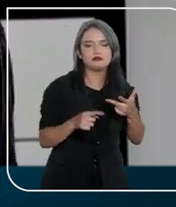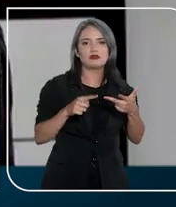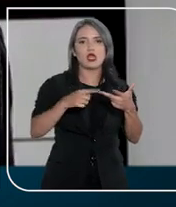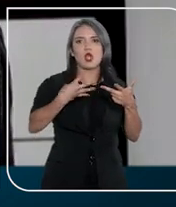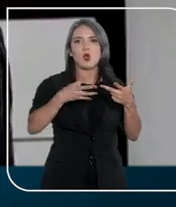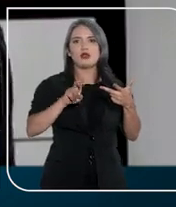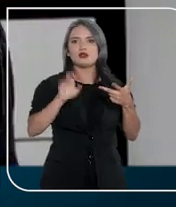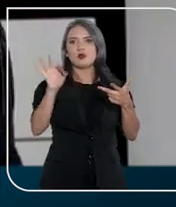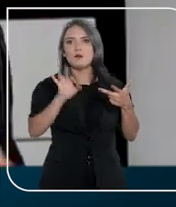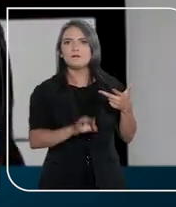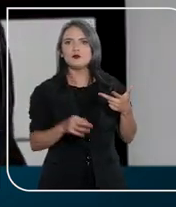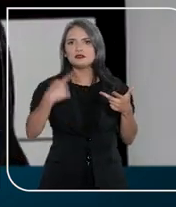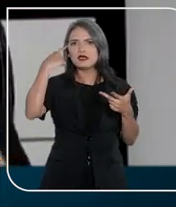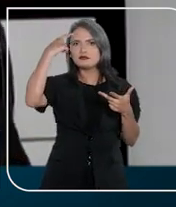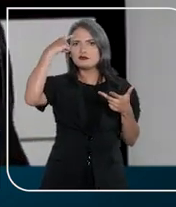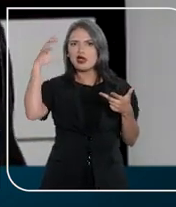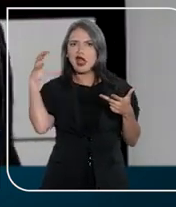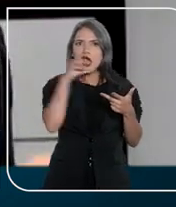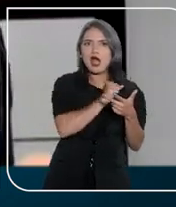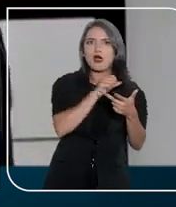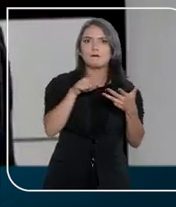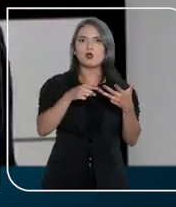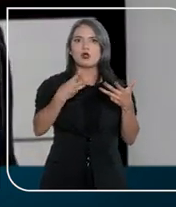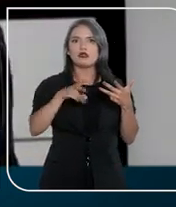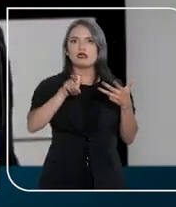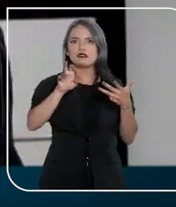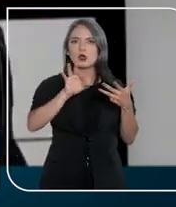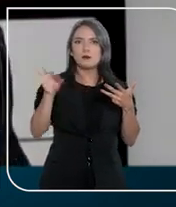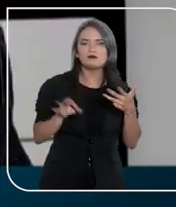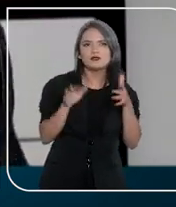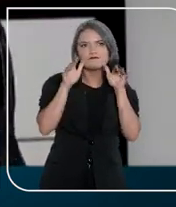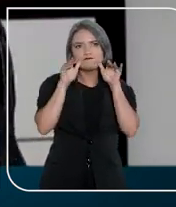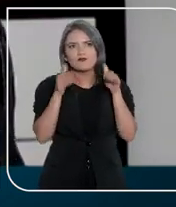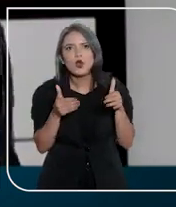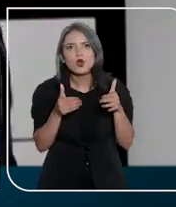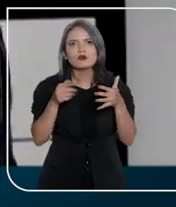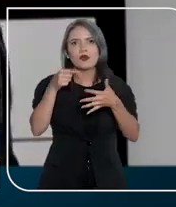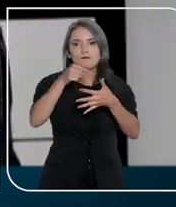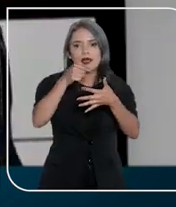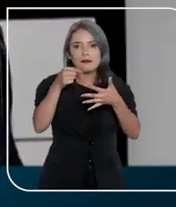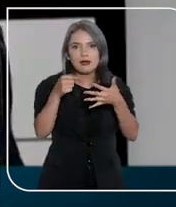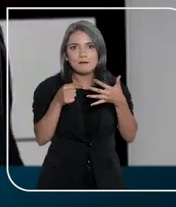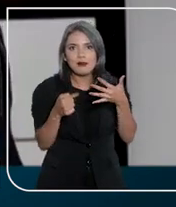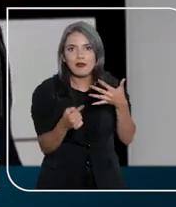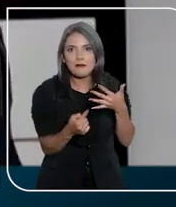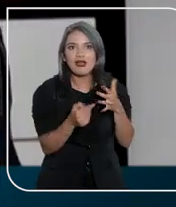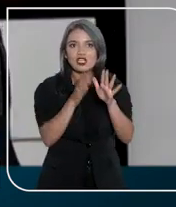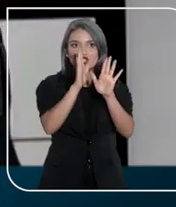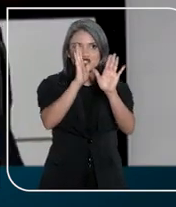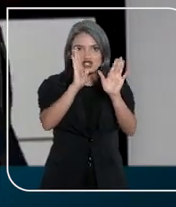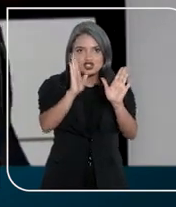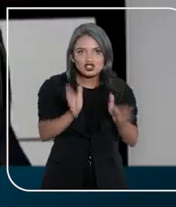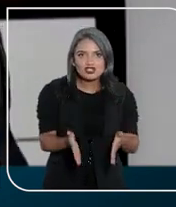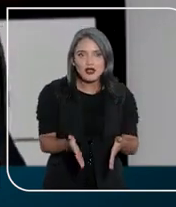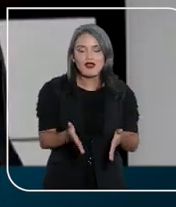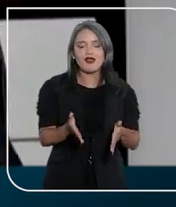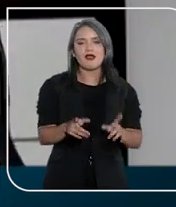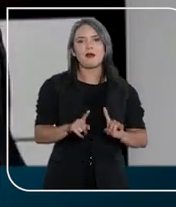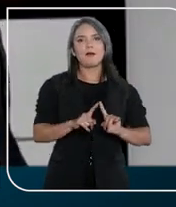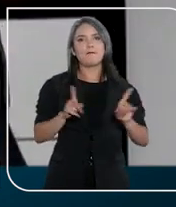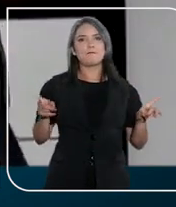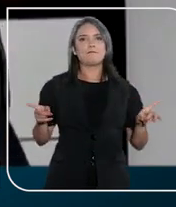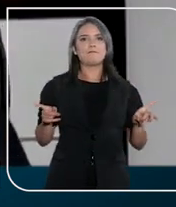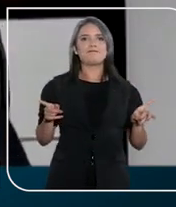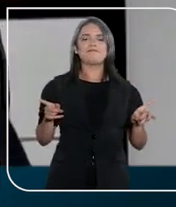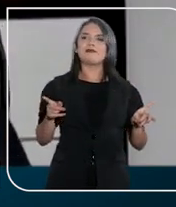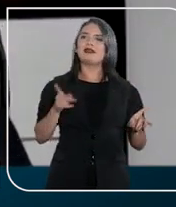de raciocínio lógico, 35% de concentração. Quando eu coloco o indivíduo numa caixinha, eu quebrei a isonomia e